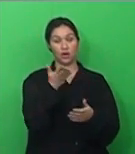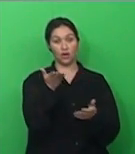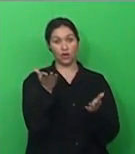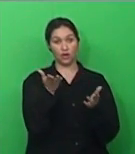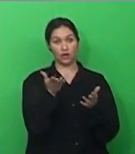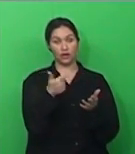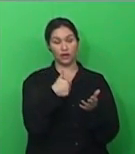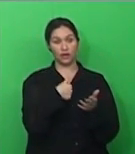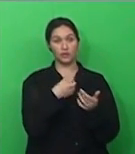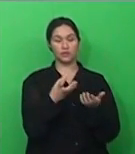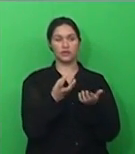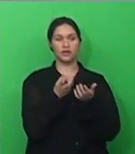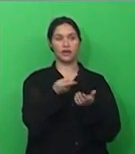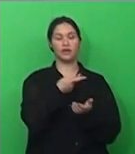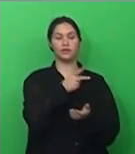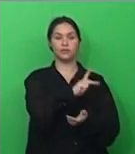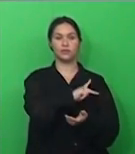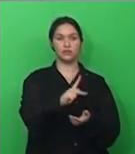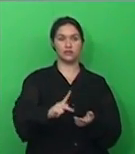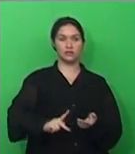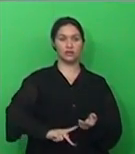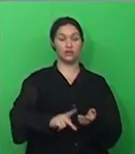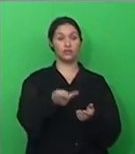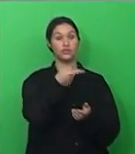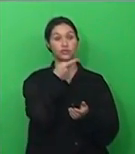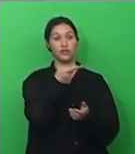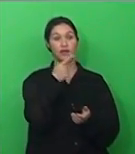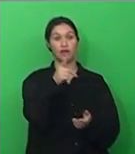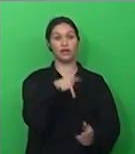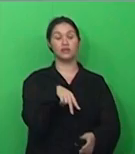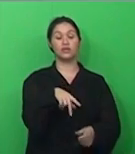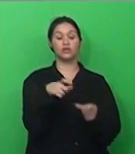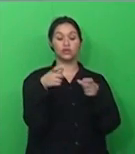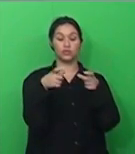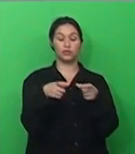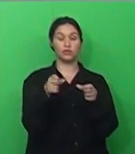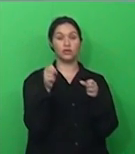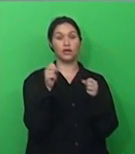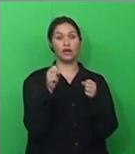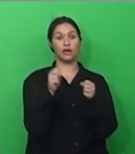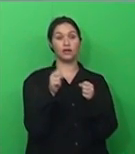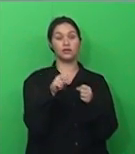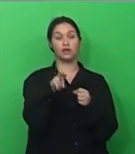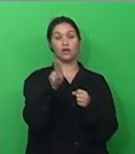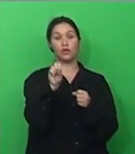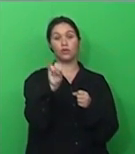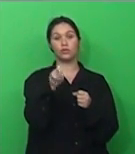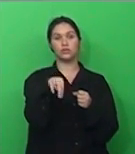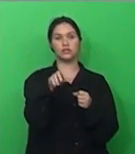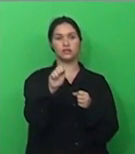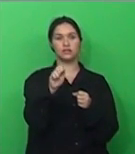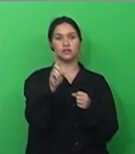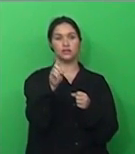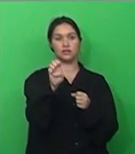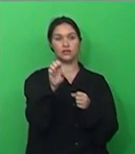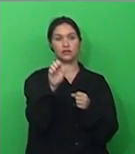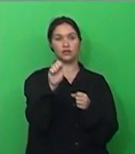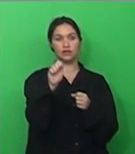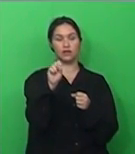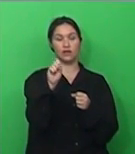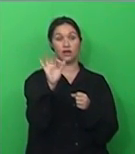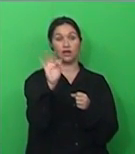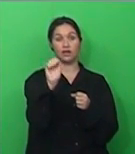senhor presidente, é falar sobre a usina de asfalto. Ela foi inaugurada, eu achava que ia levar mais tempo,